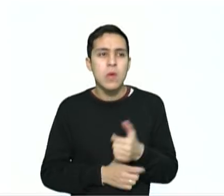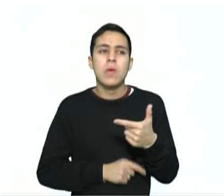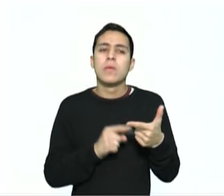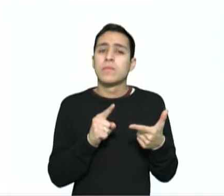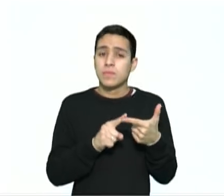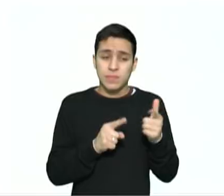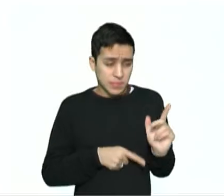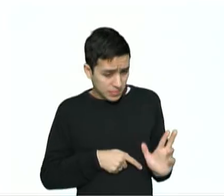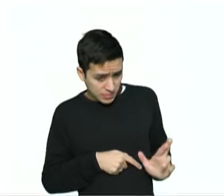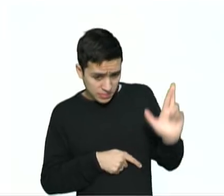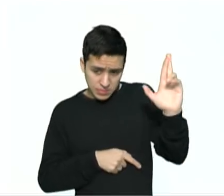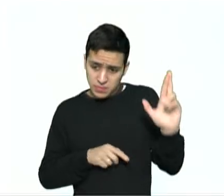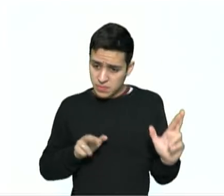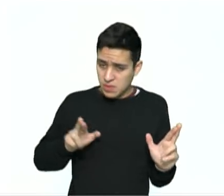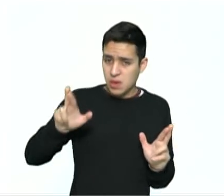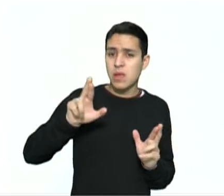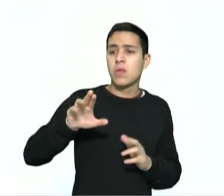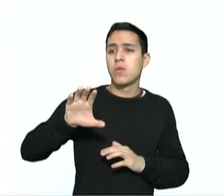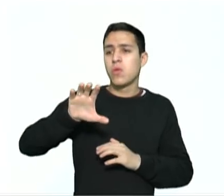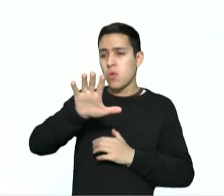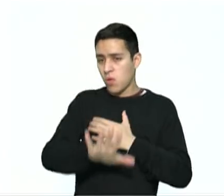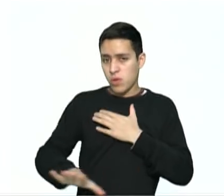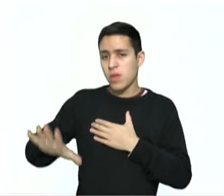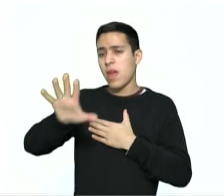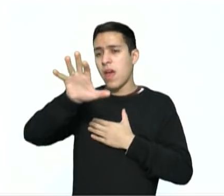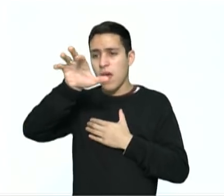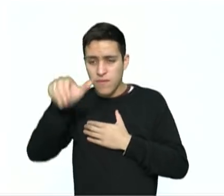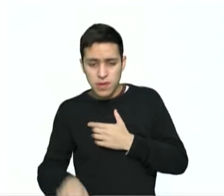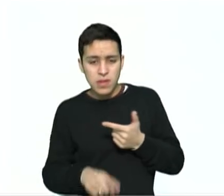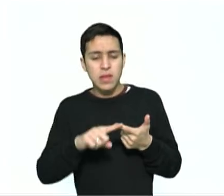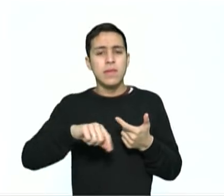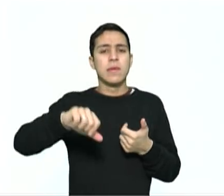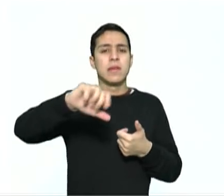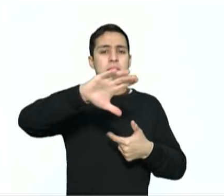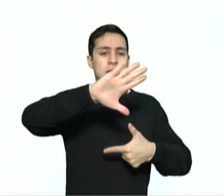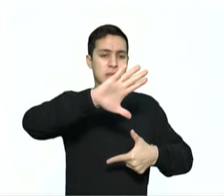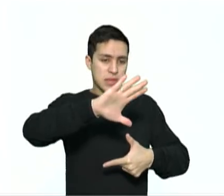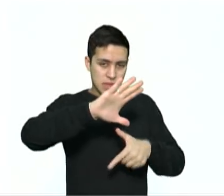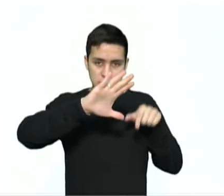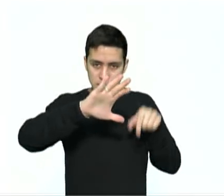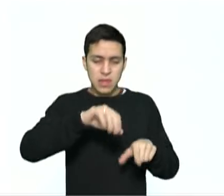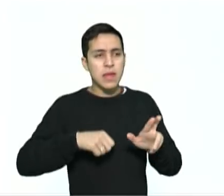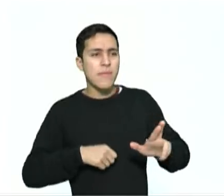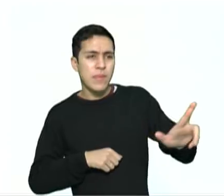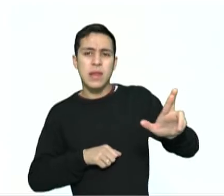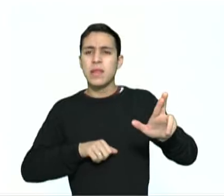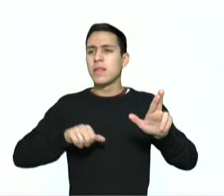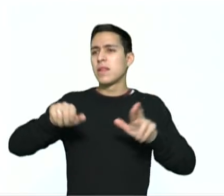temos representantes do continente africano, representantes da América Latina, representantes da